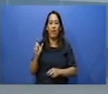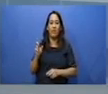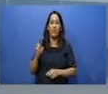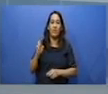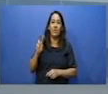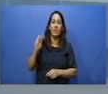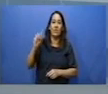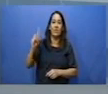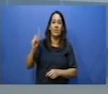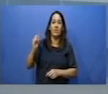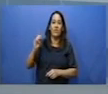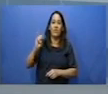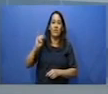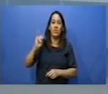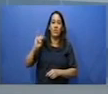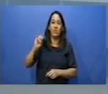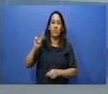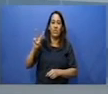ó, o R.